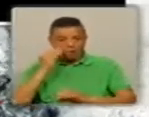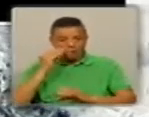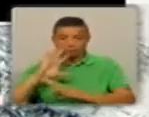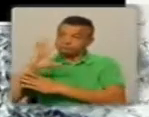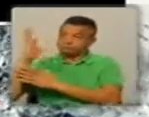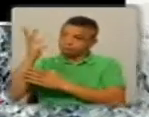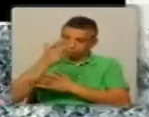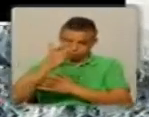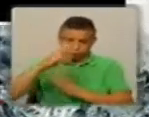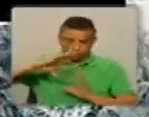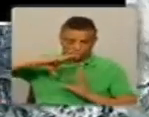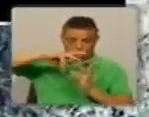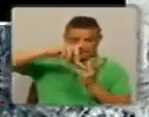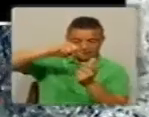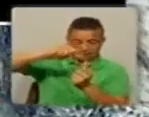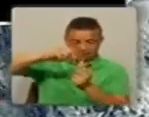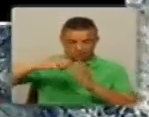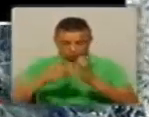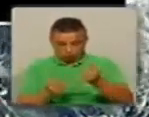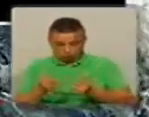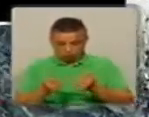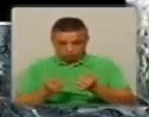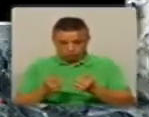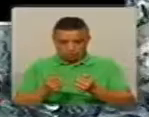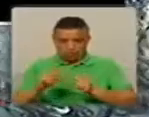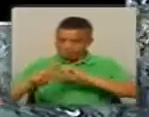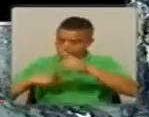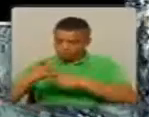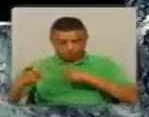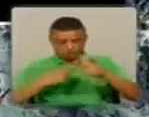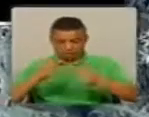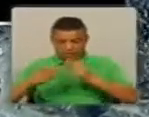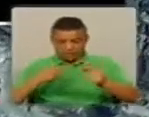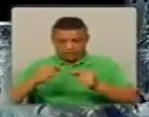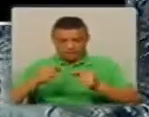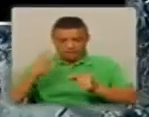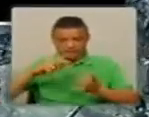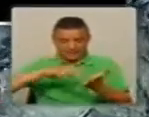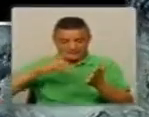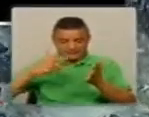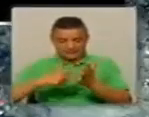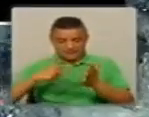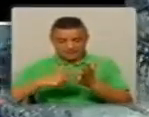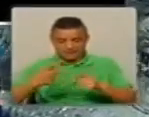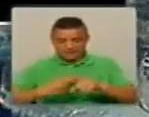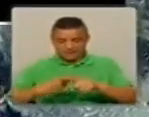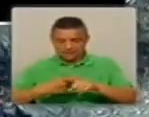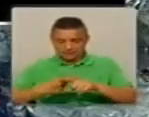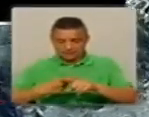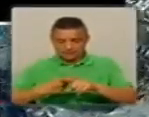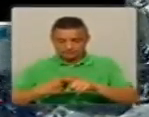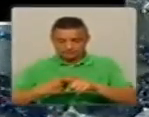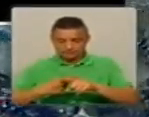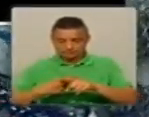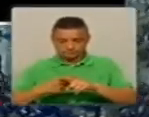dos exoplanetas, os planetas que estão que orbitam outras estrelas, tentam utilizar uma técnica engraçadíssima de espectrometria, em